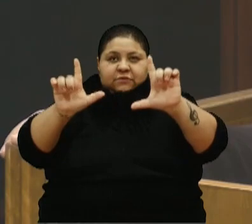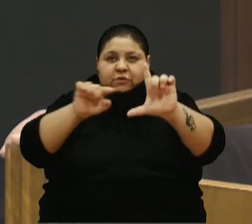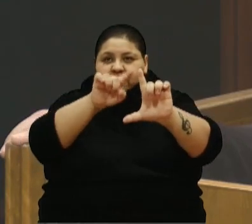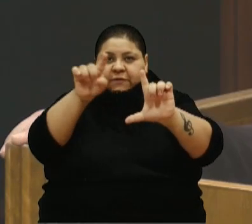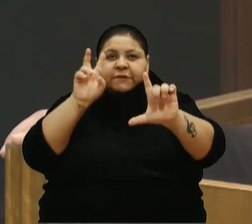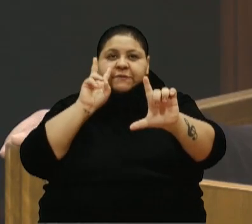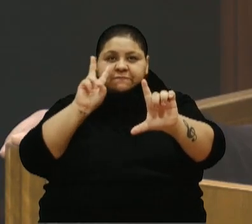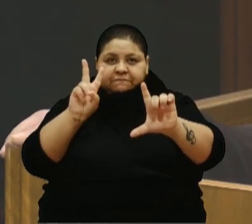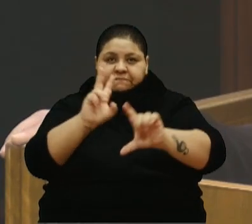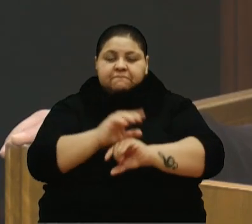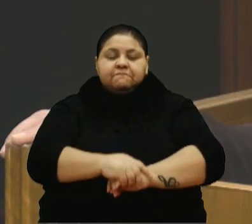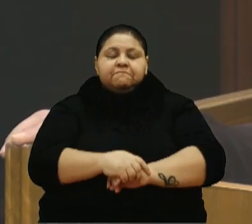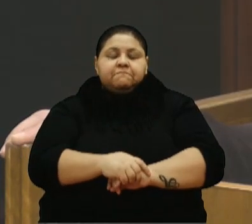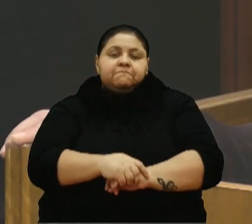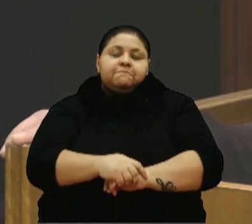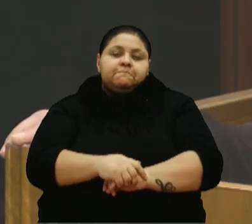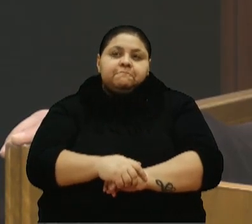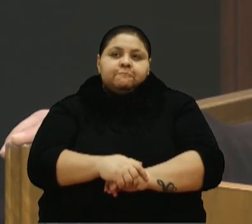todos assistissem.